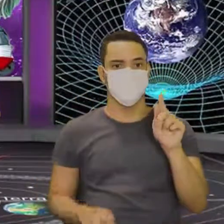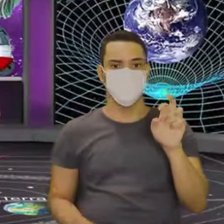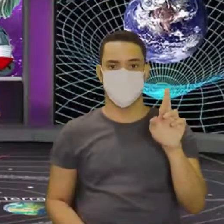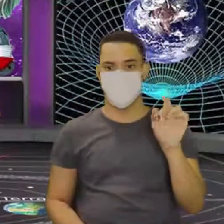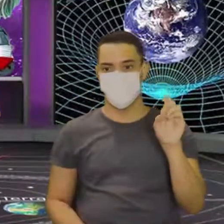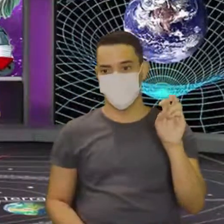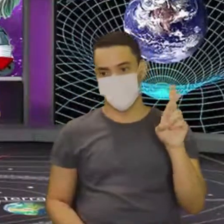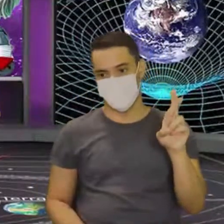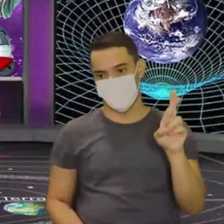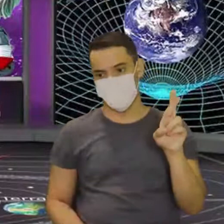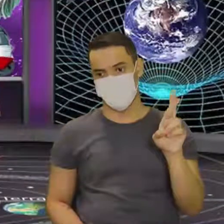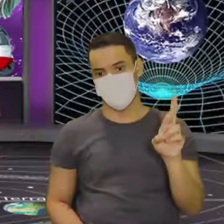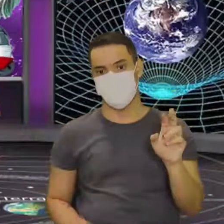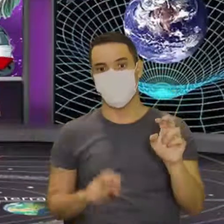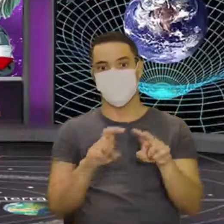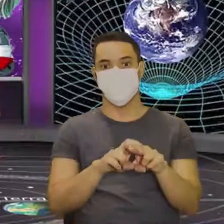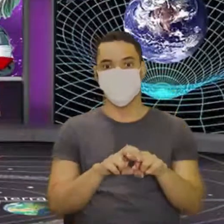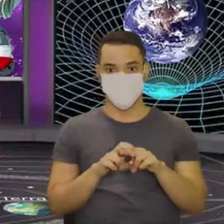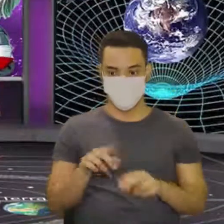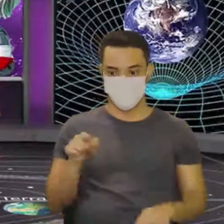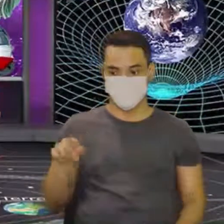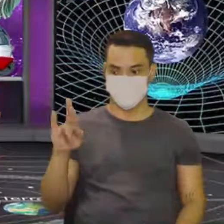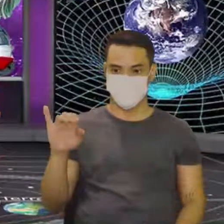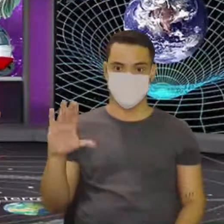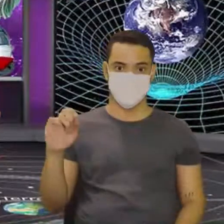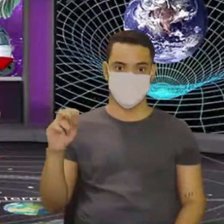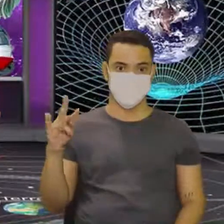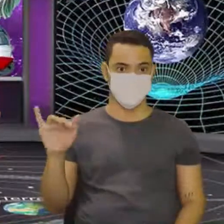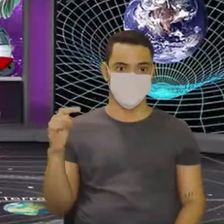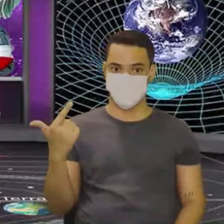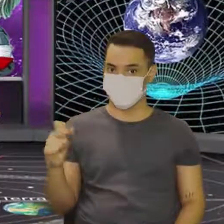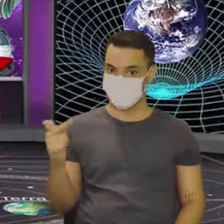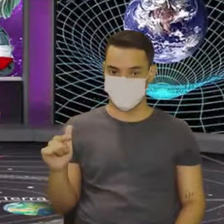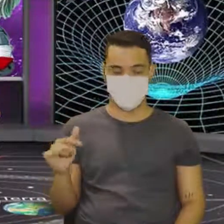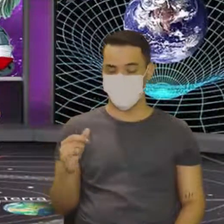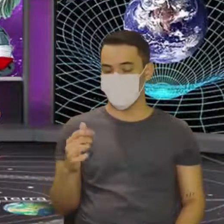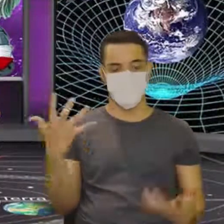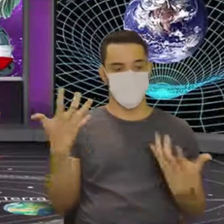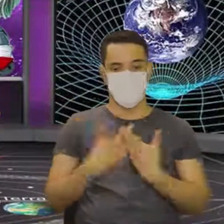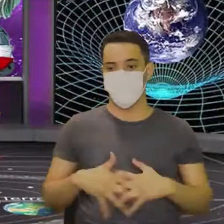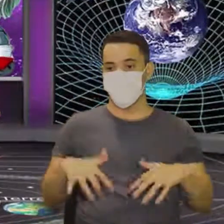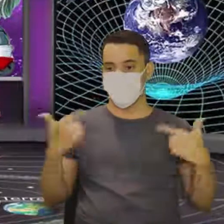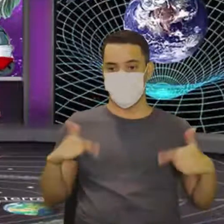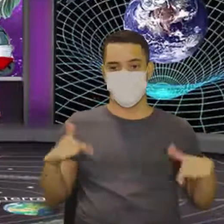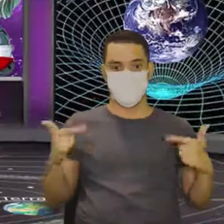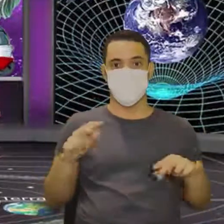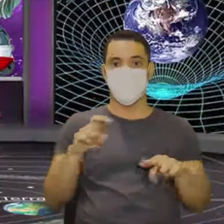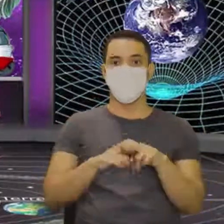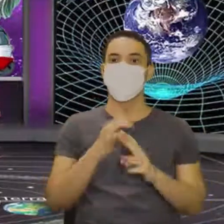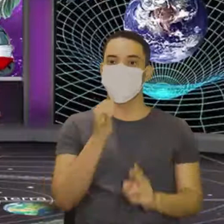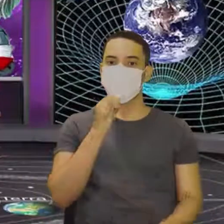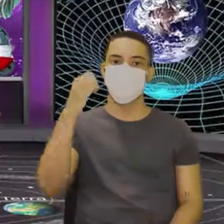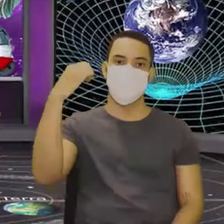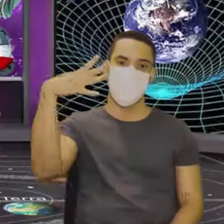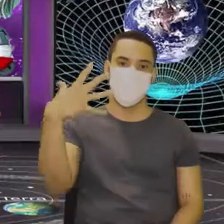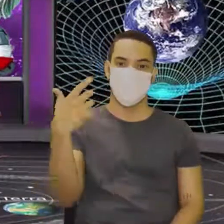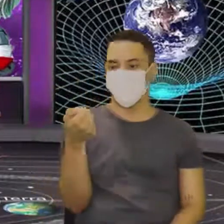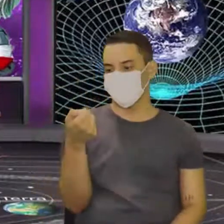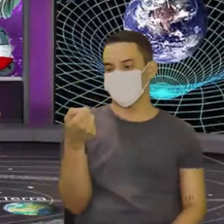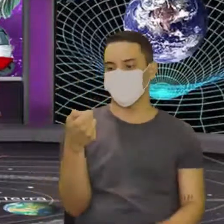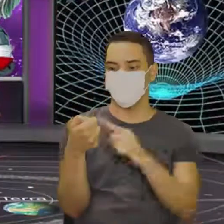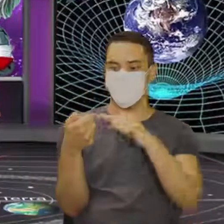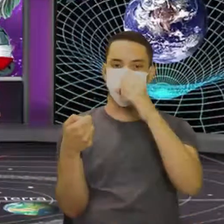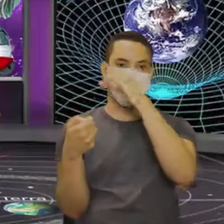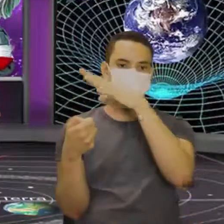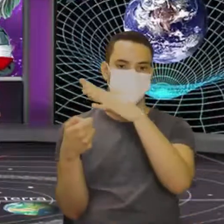certo? Ou seja, o receptor, sem o gerador, ele não funciona. Eu vou pegar uma lâmpada, imagine aqui, ó, estou com uma lâmpada na